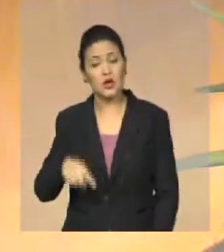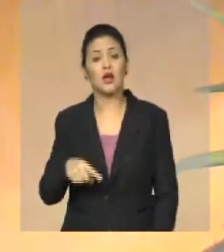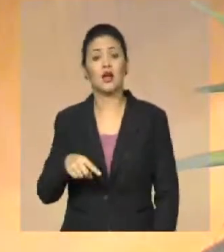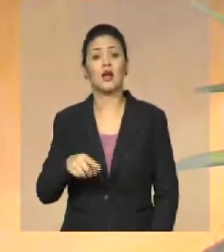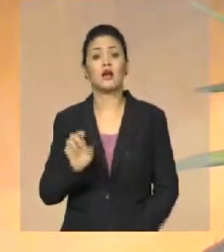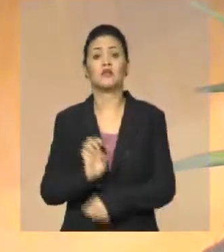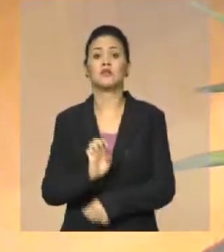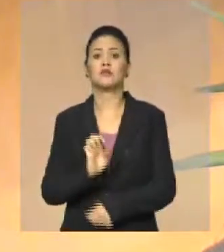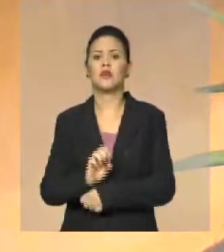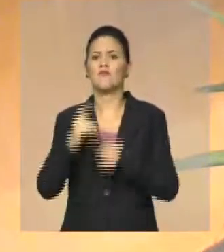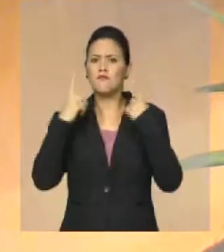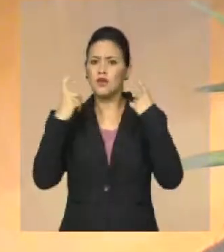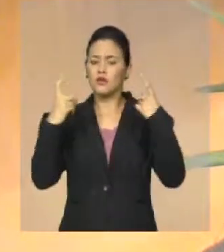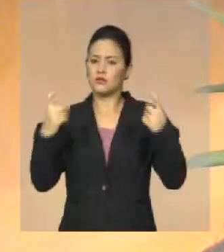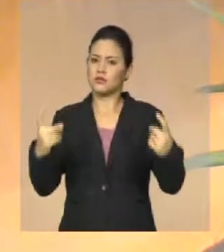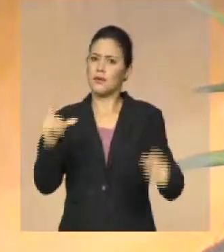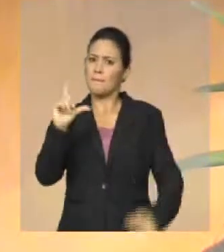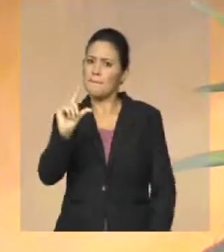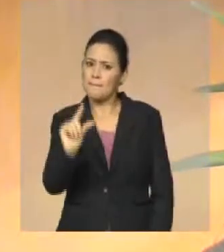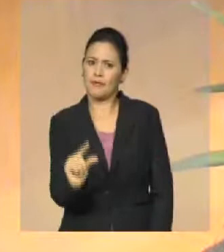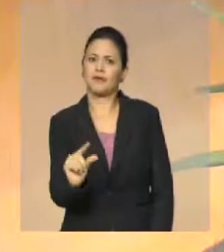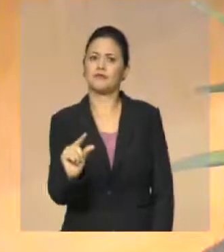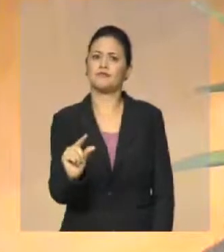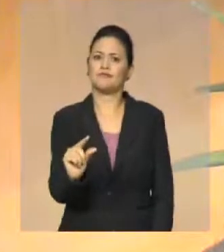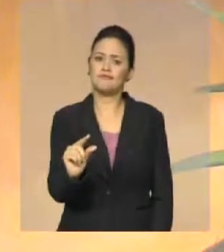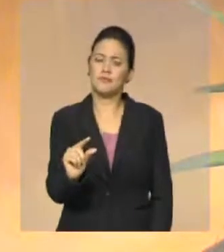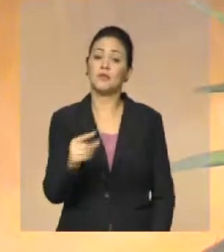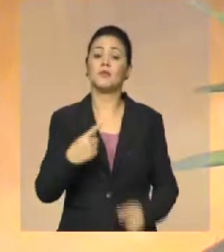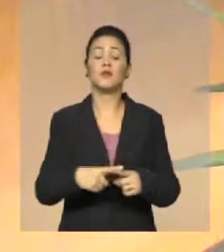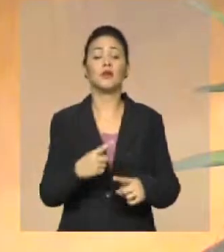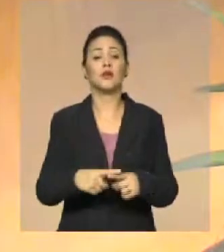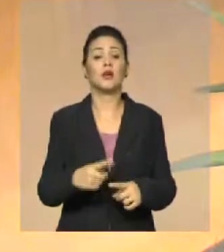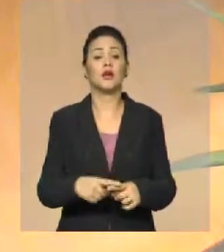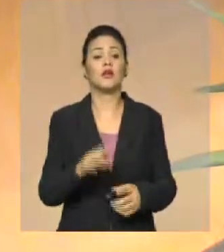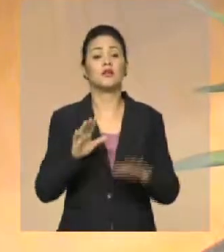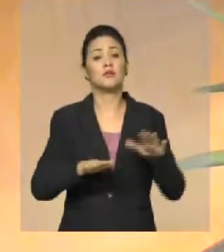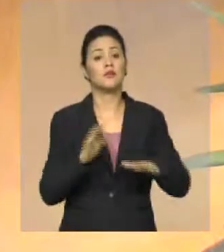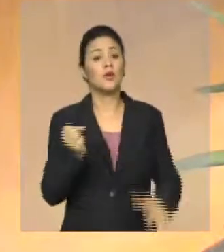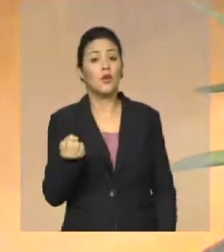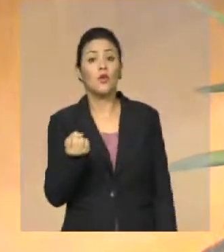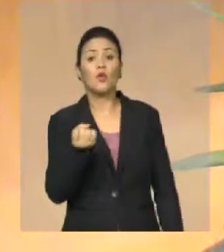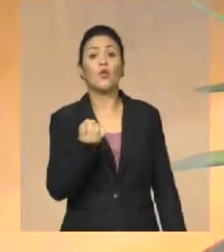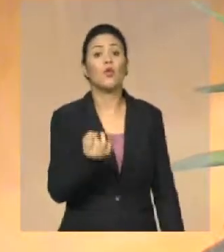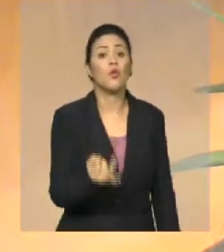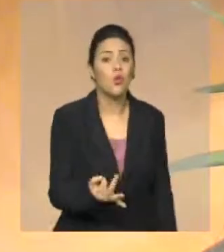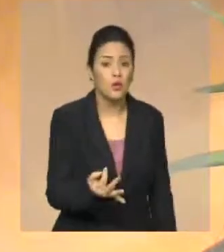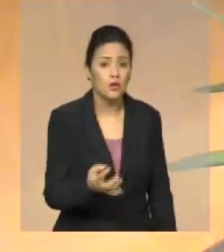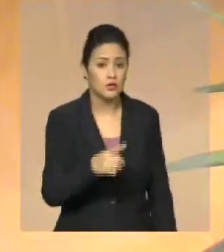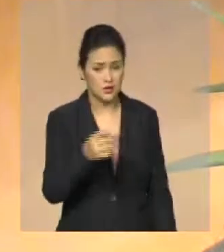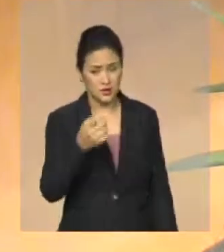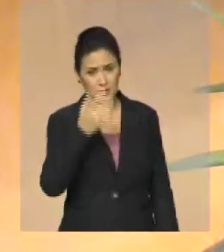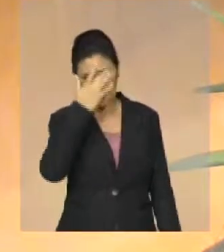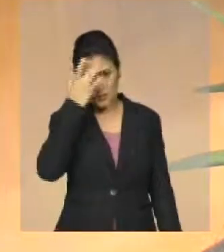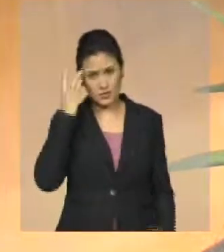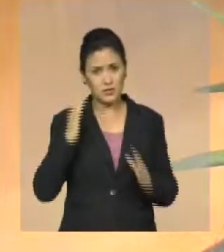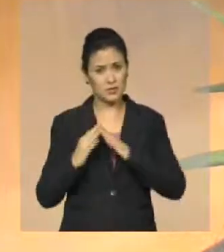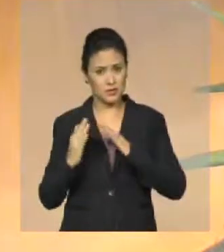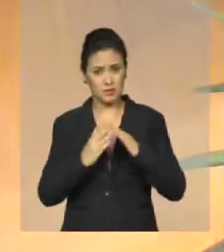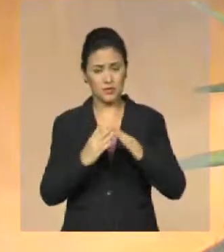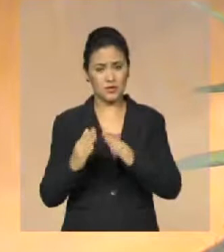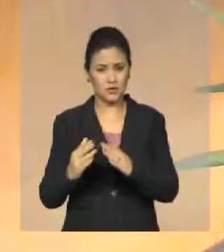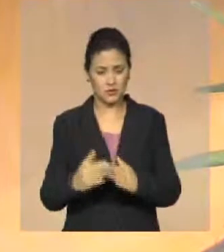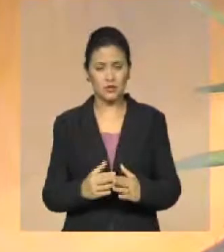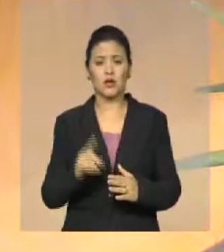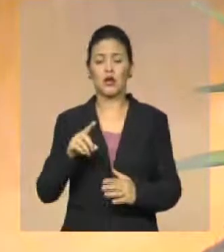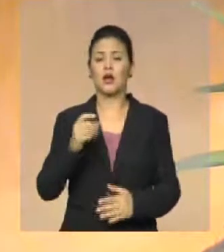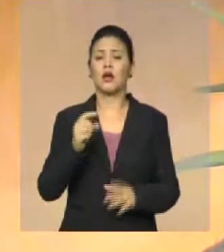menos violento do Brasil, proporcional a 100 mil habitantes, né, a cada 100 mil habitantes. E